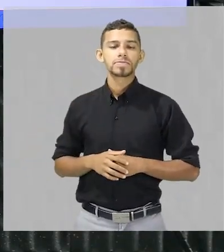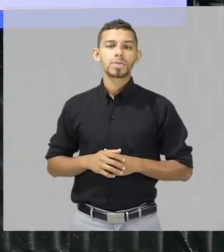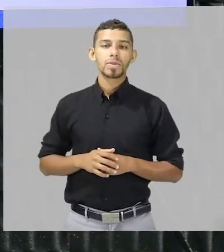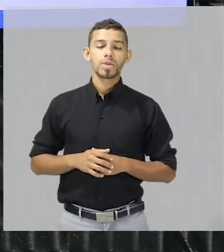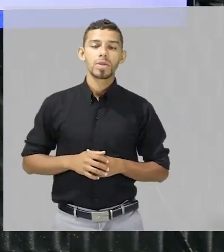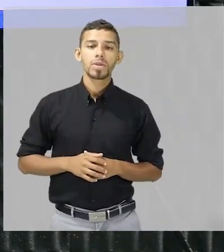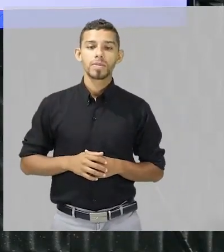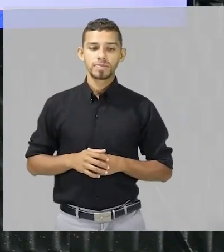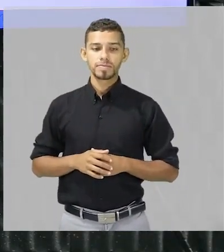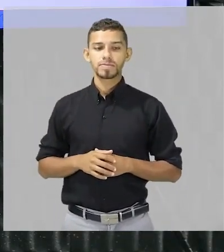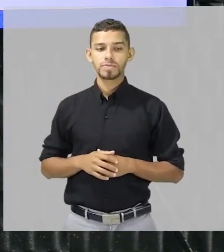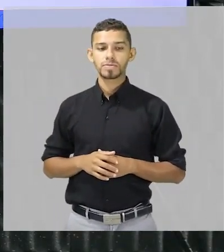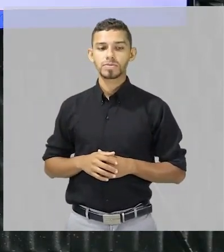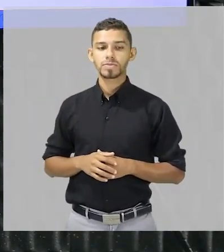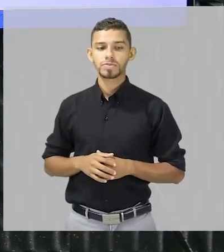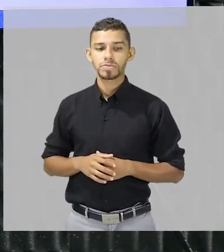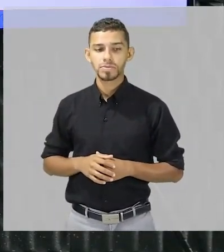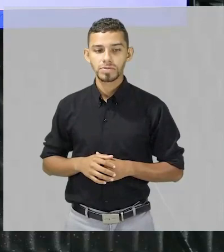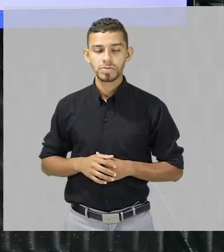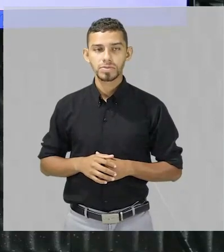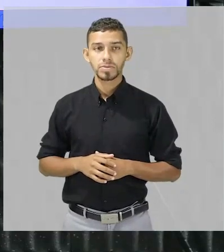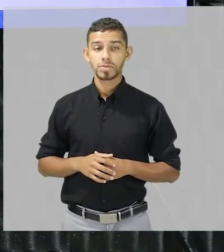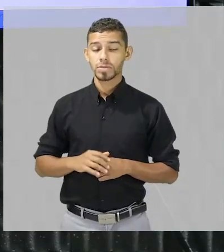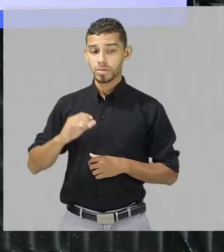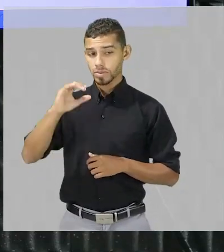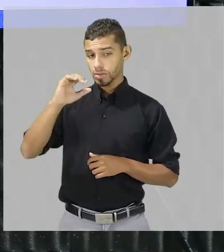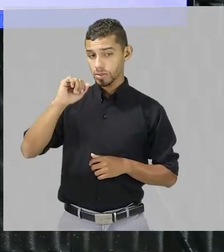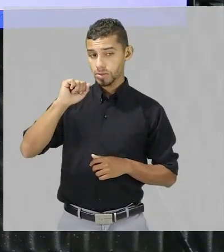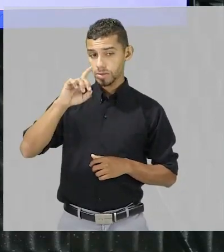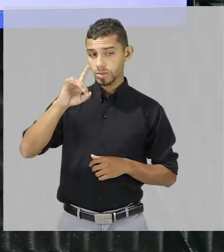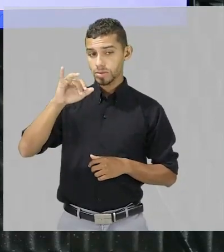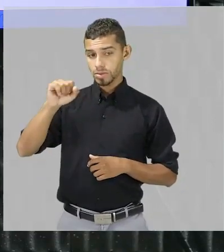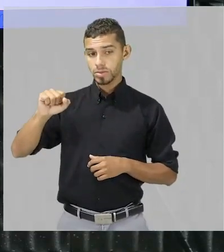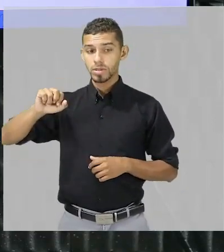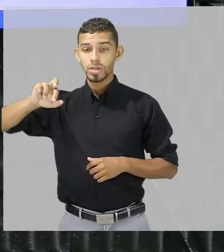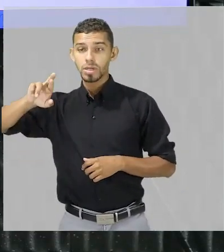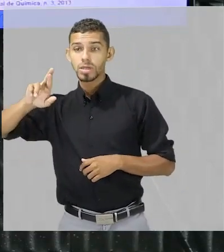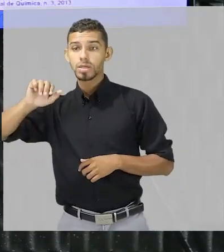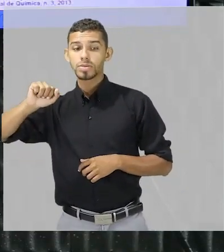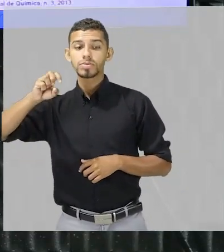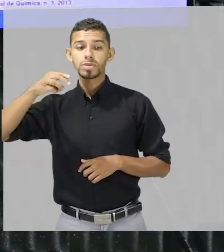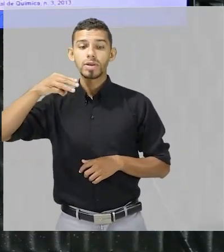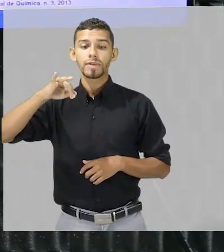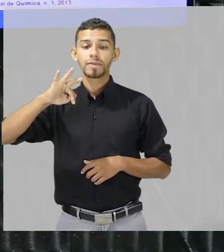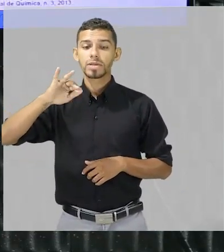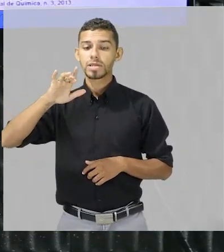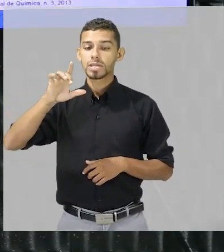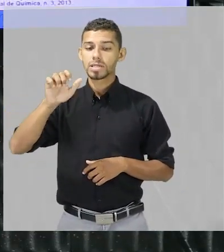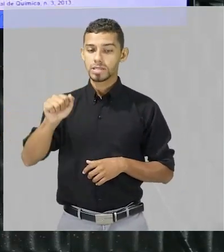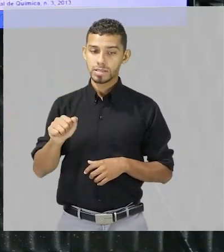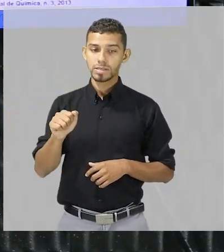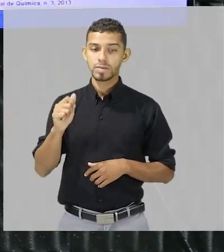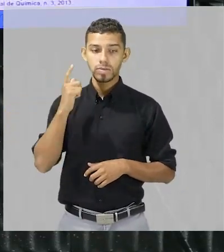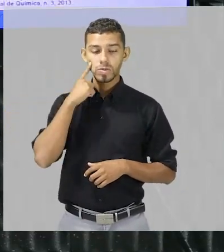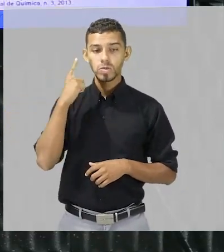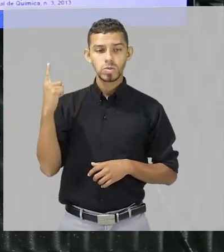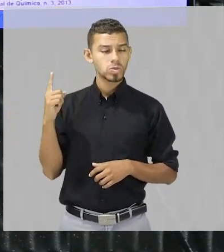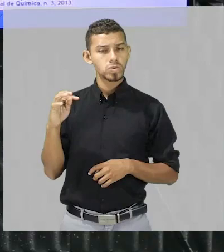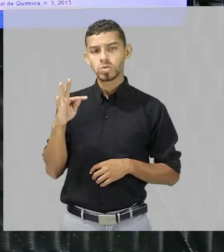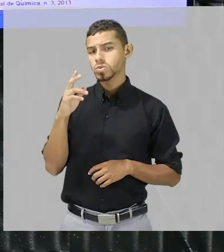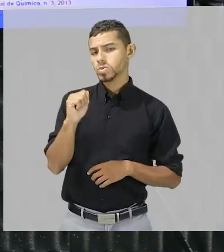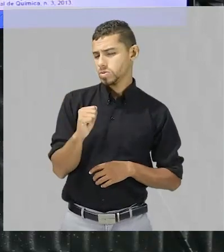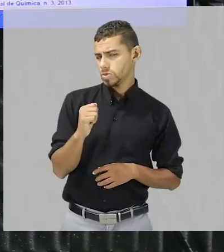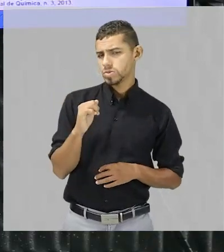voltar aqui para as alternativas, a cadeia ramificada. Então, olha só, nem todas